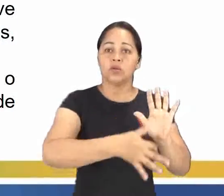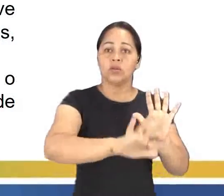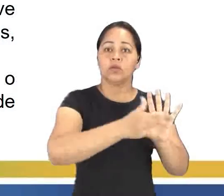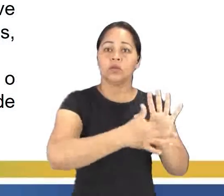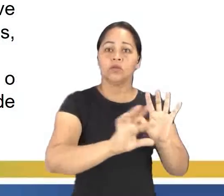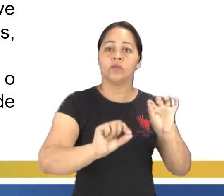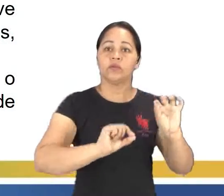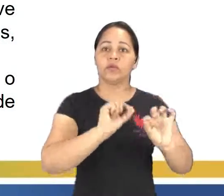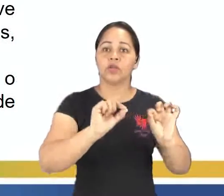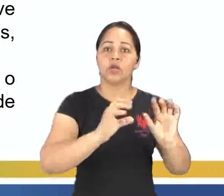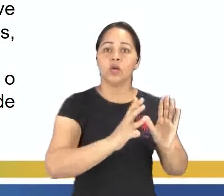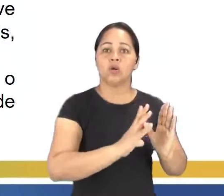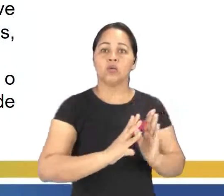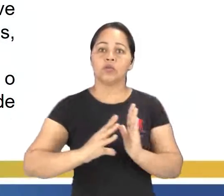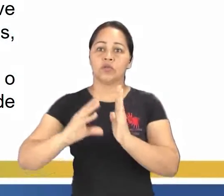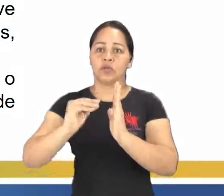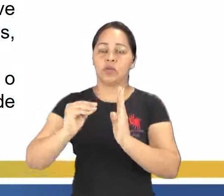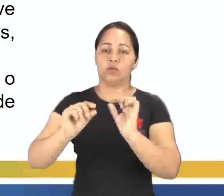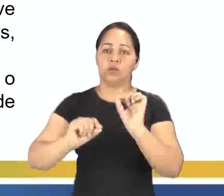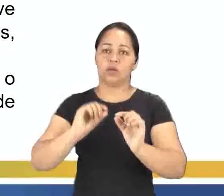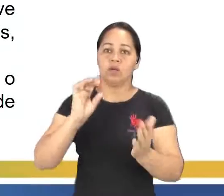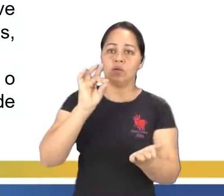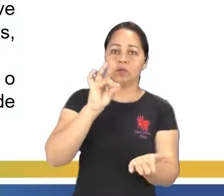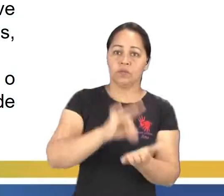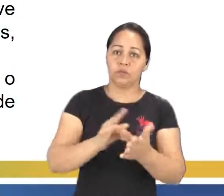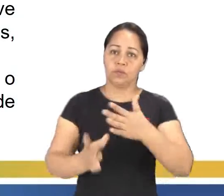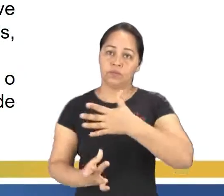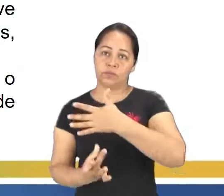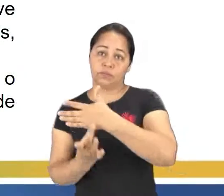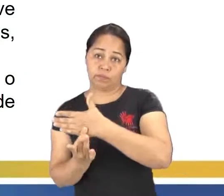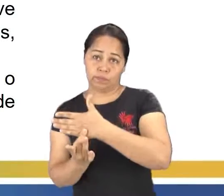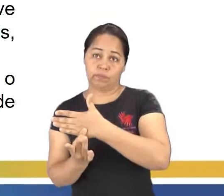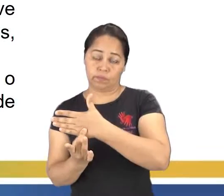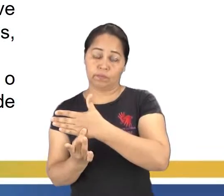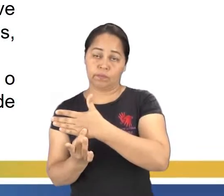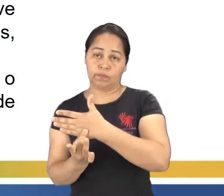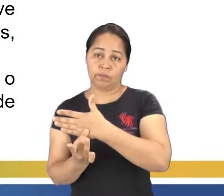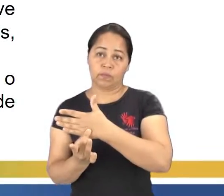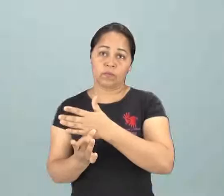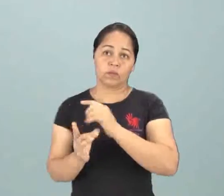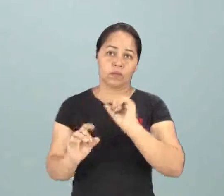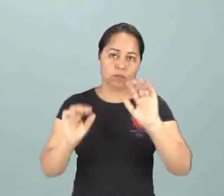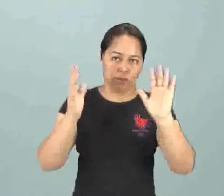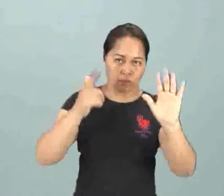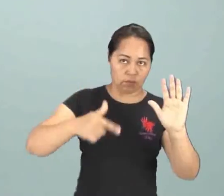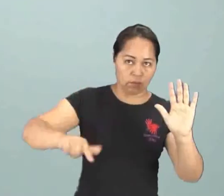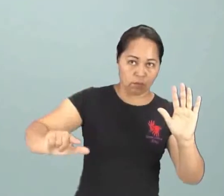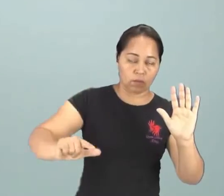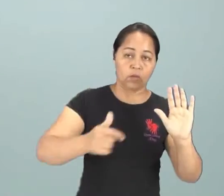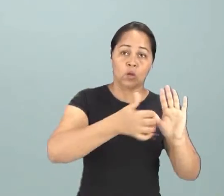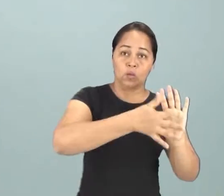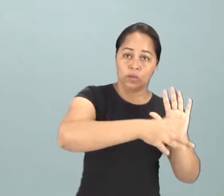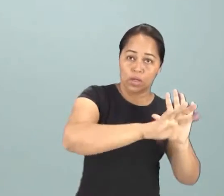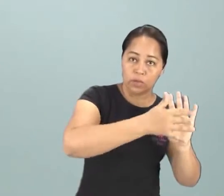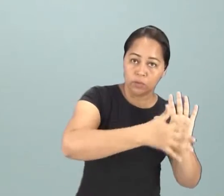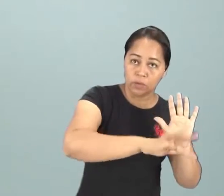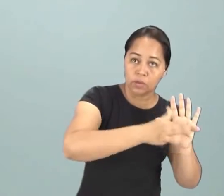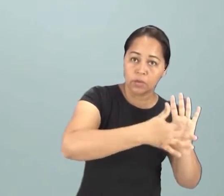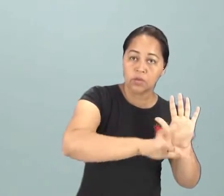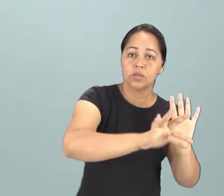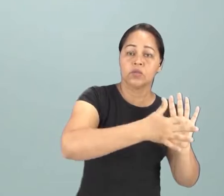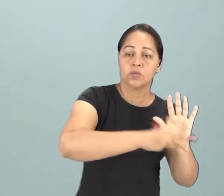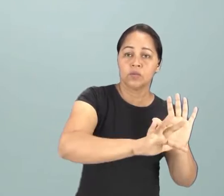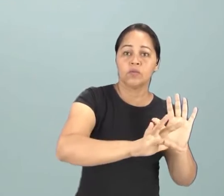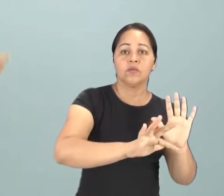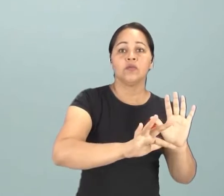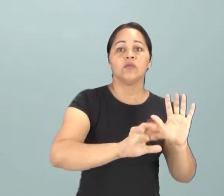uma maneira radical de ver o realismo. Tá? Repetindo, o naturalismo foi visto